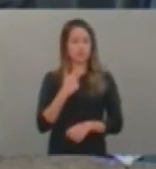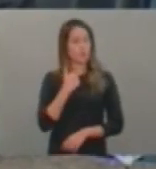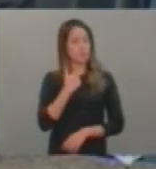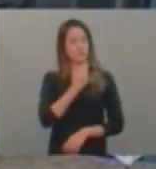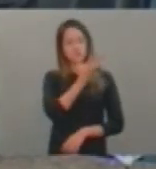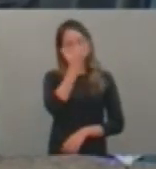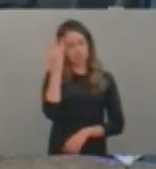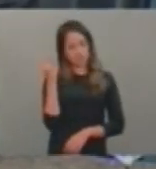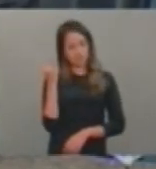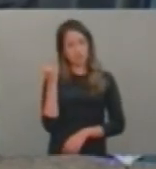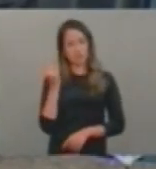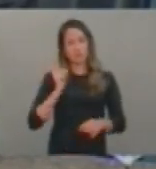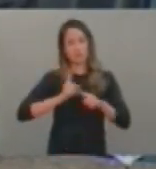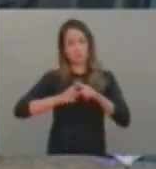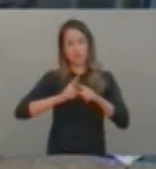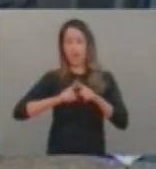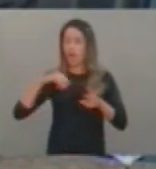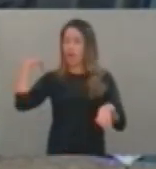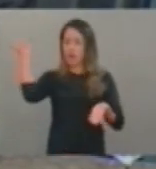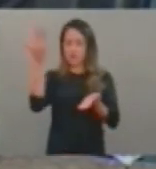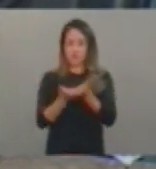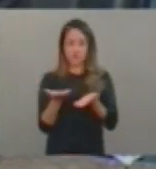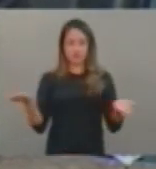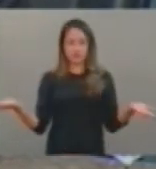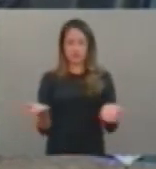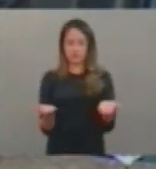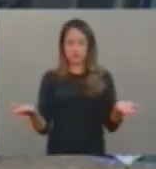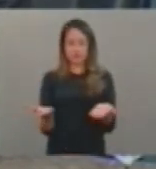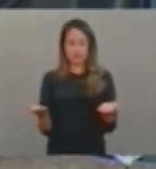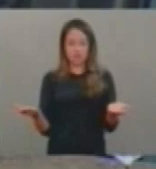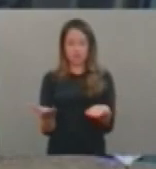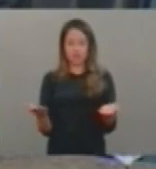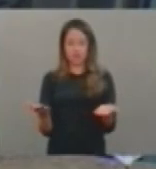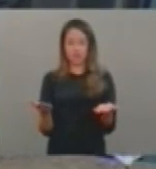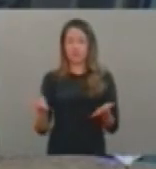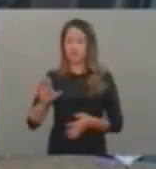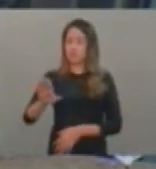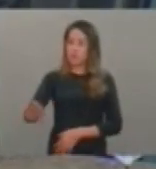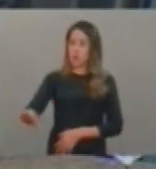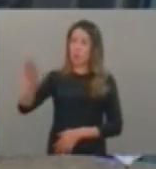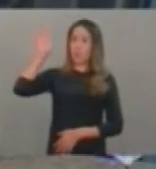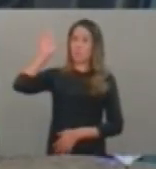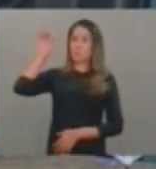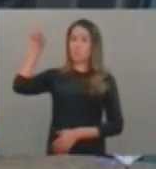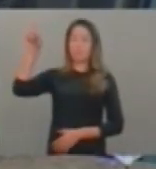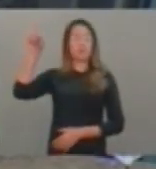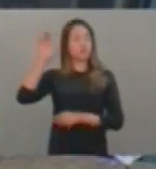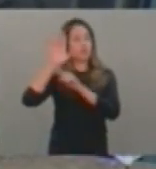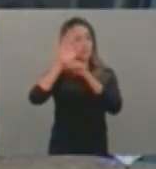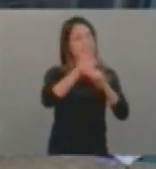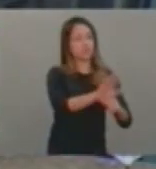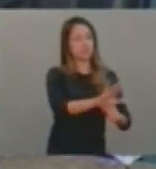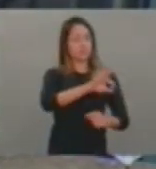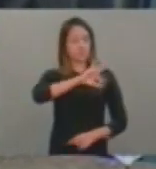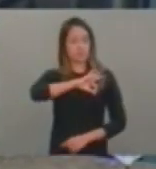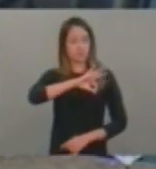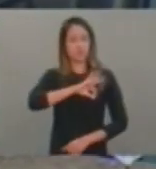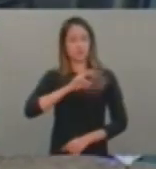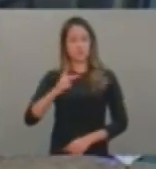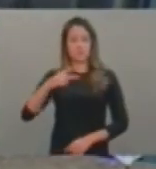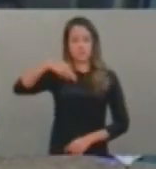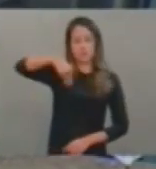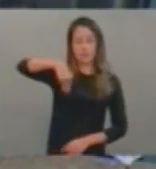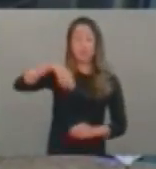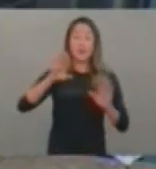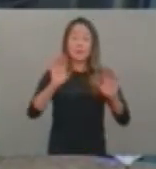dúvida, porque ele honrou até agora todos os seus compromissos com a Polícia Militar. E dizer que para a Polícia